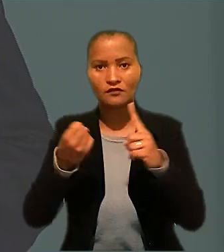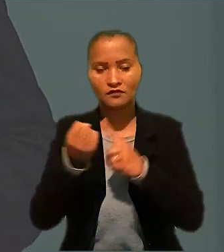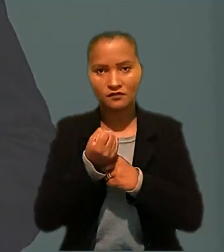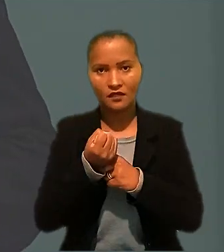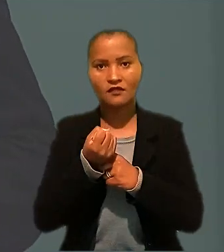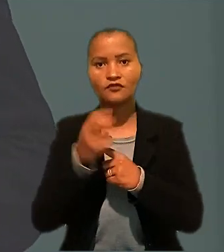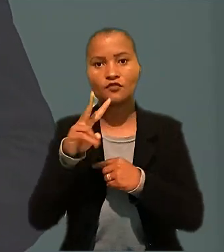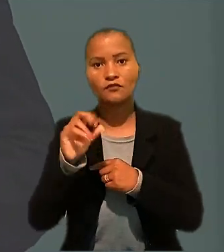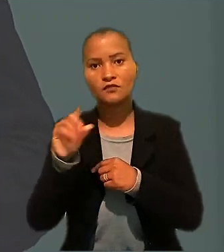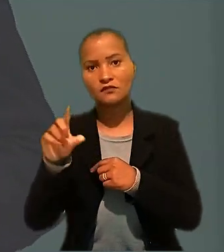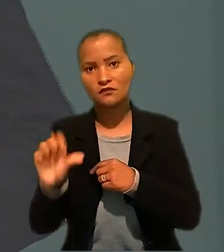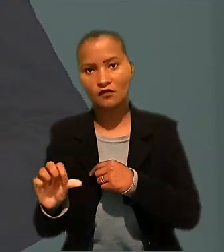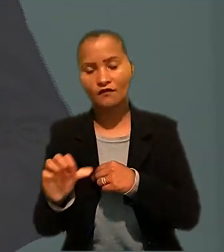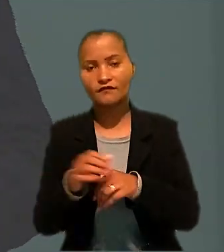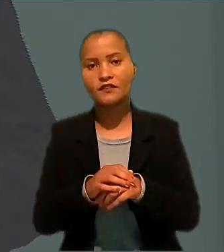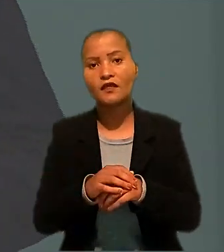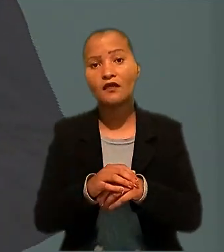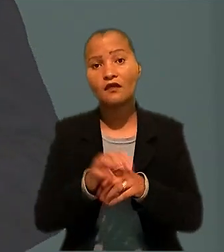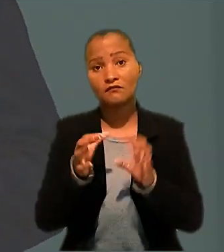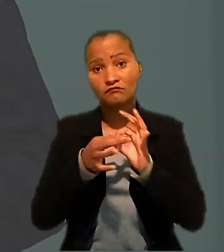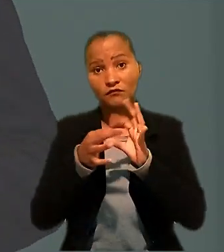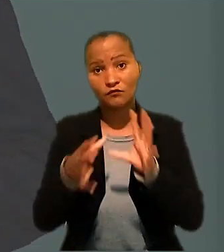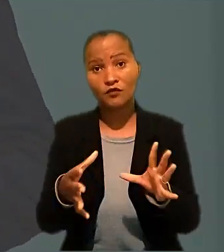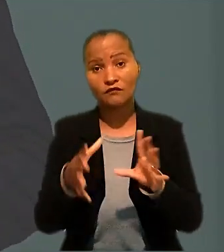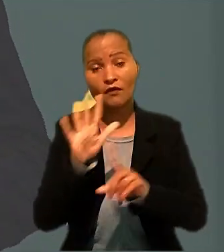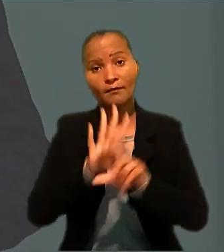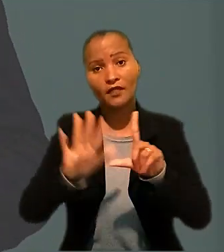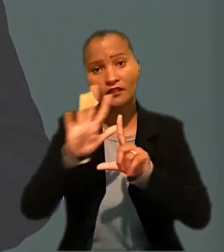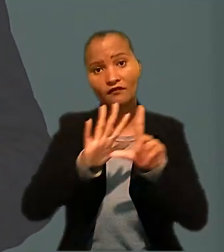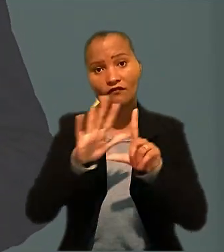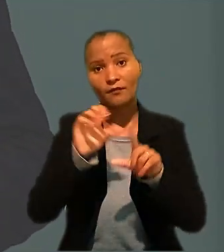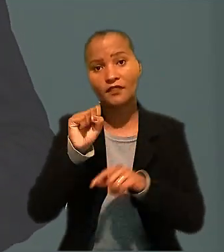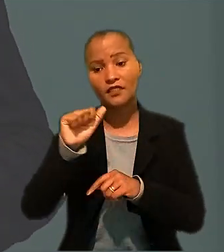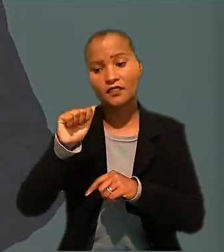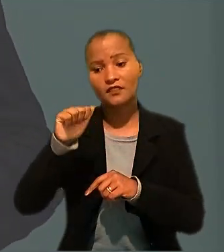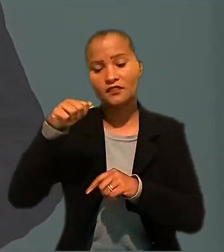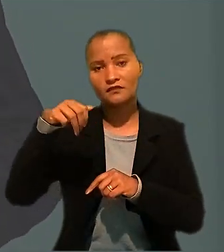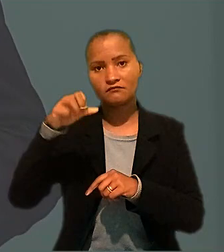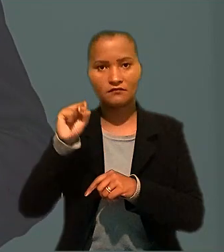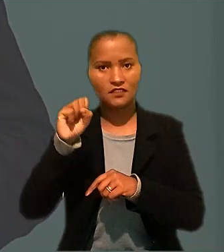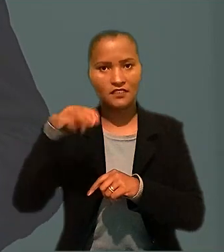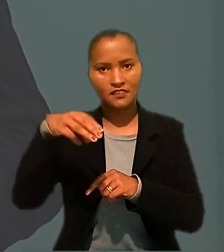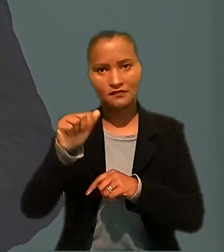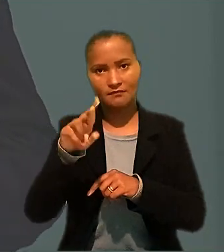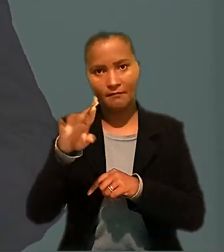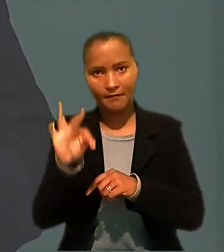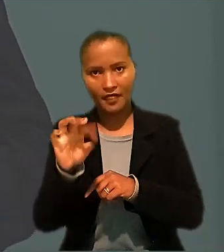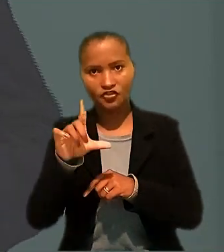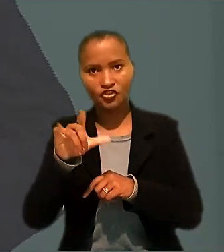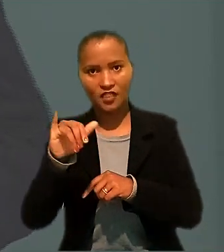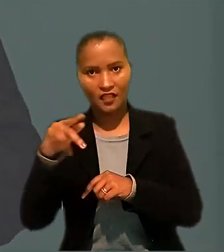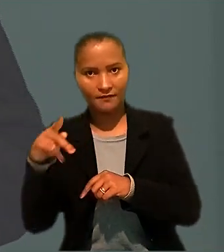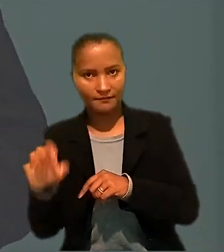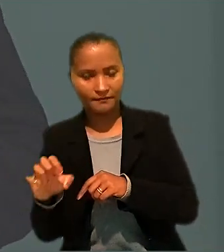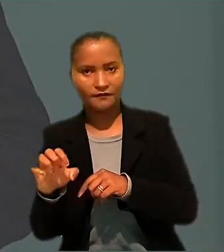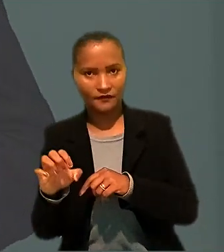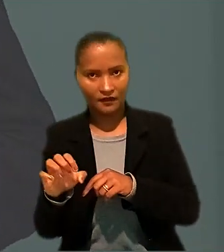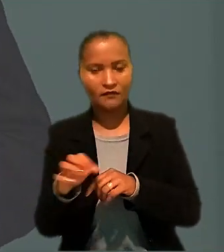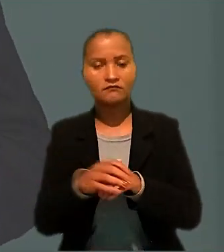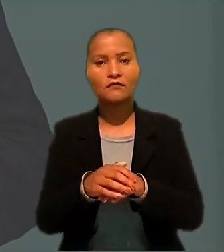Informações Sociais, RAIS de 2019. Elas estão disponíveis na plataforma Smart Lab, iniciativa